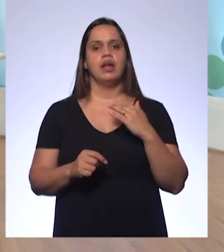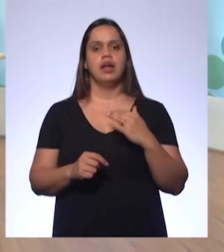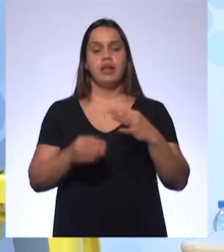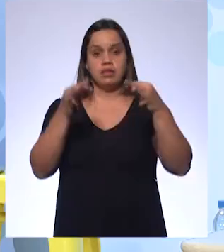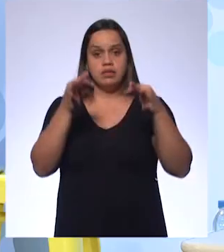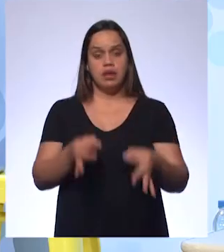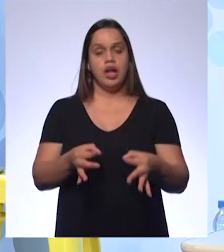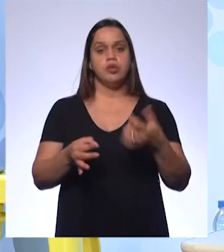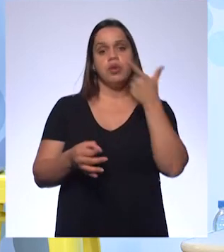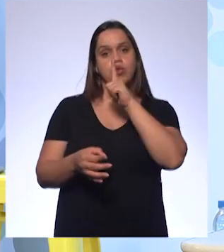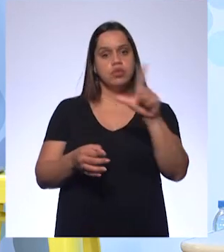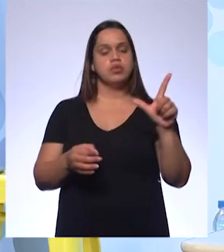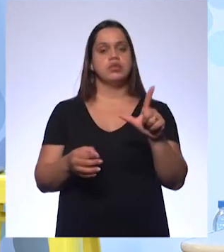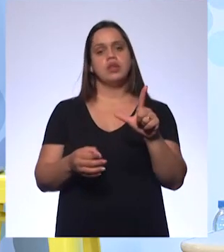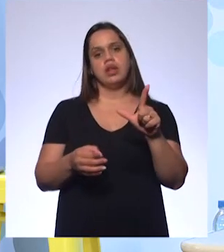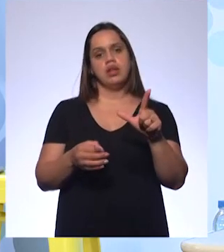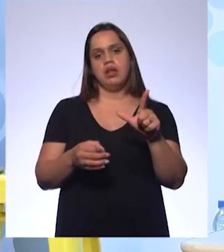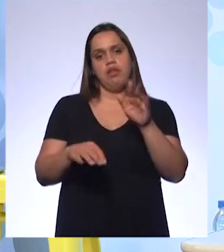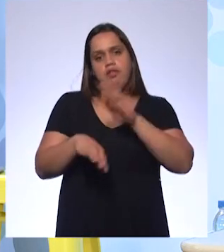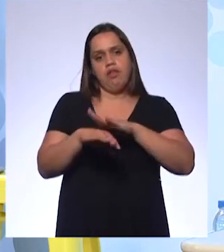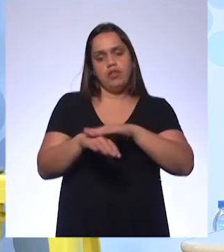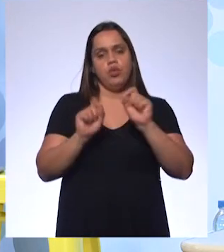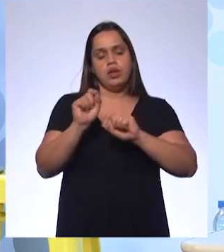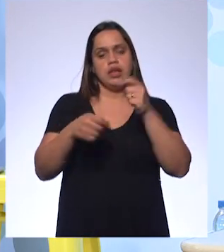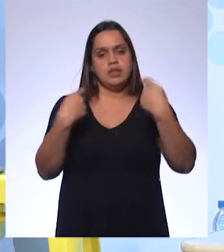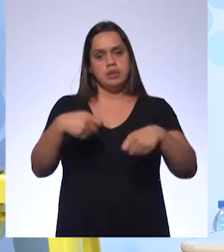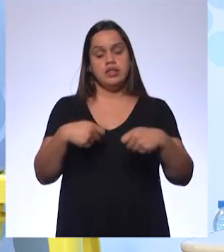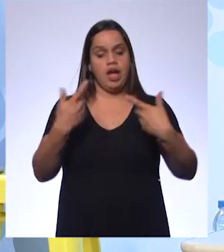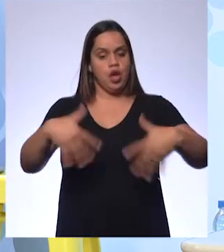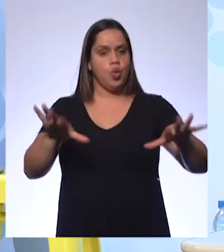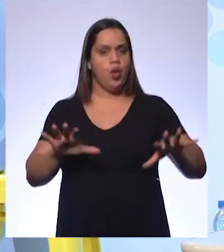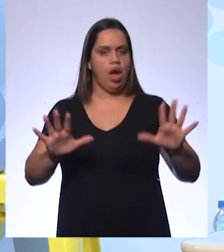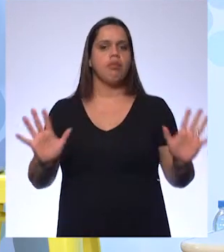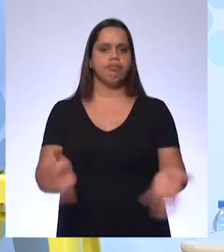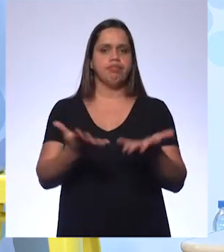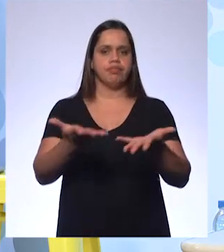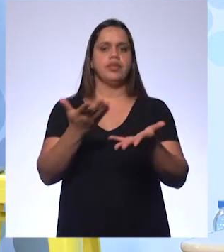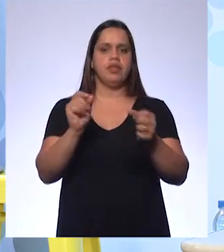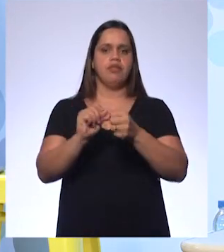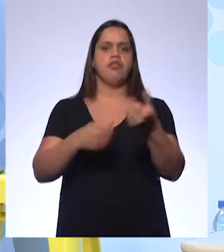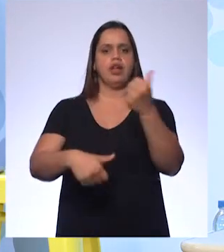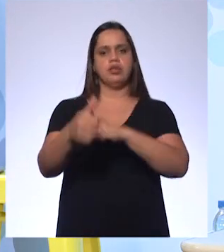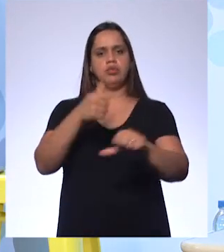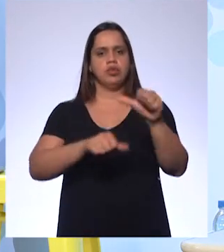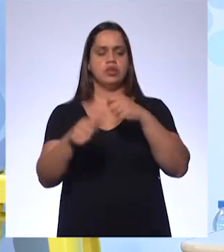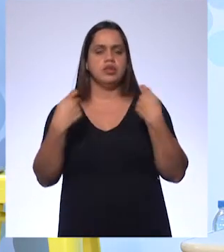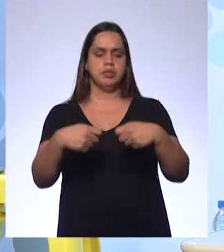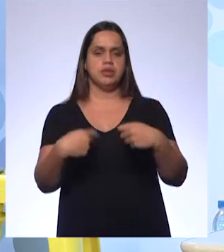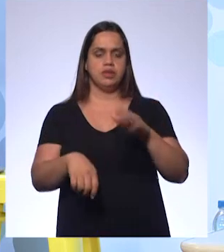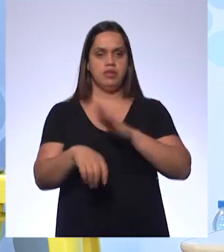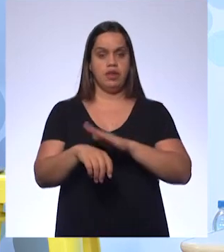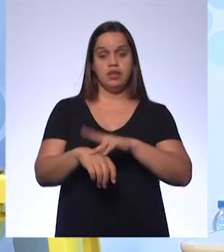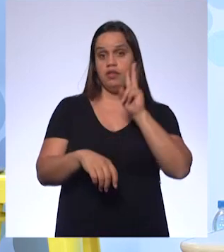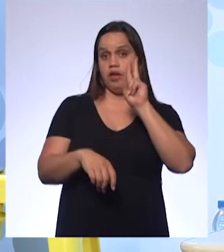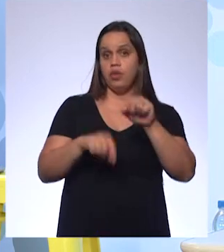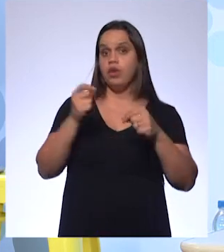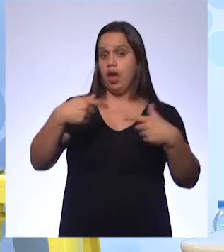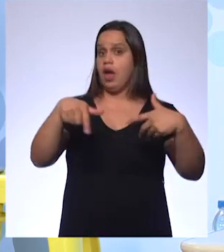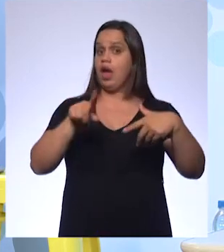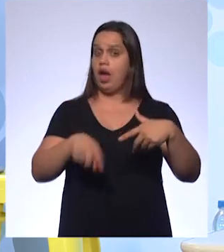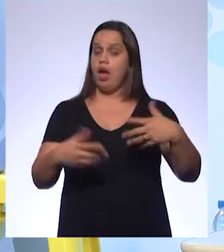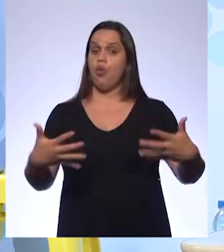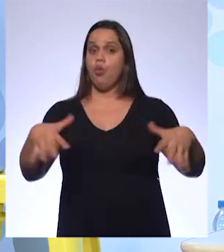adequadas aí para a prática da burguesia, e o rei vai lá e promove essas mudanças aí necessárias. Então, vejam que é um rei